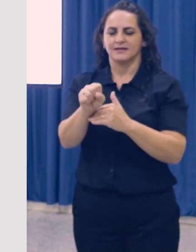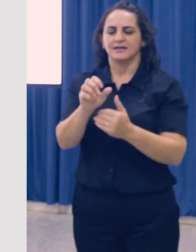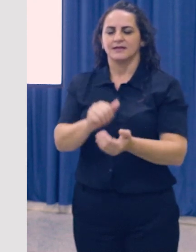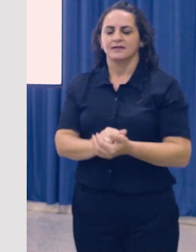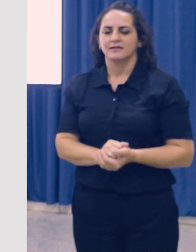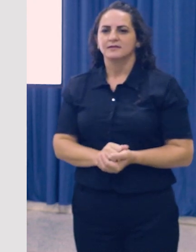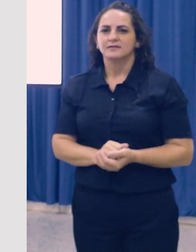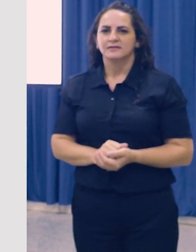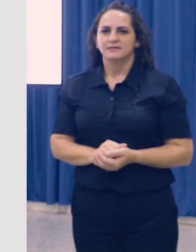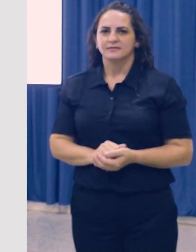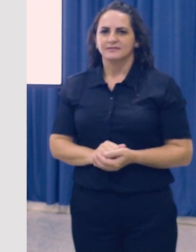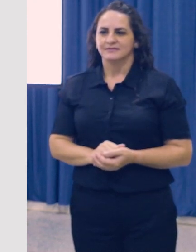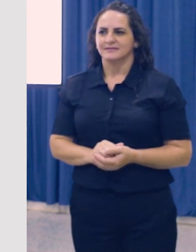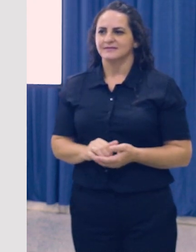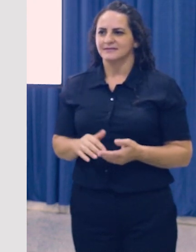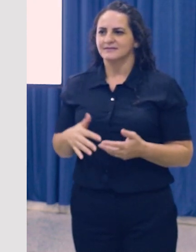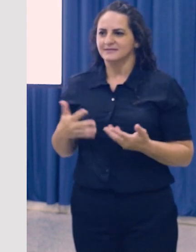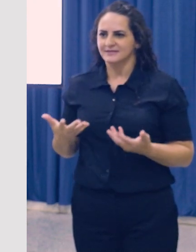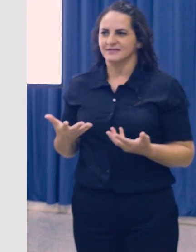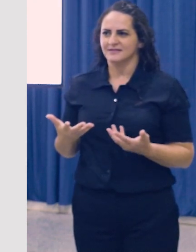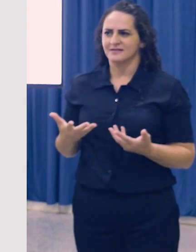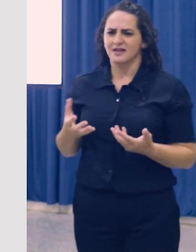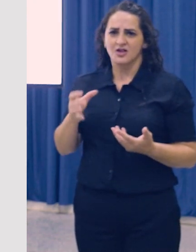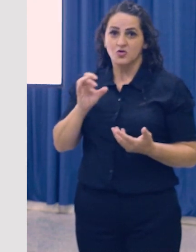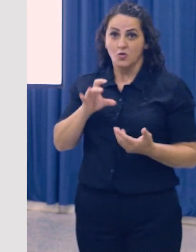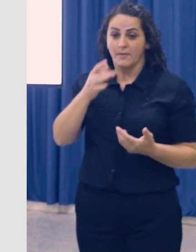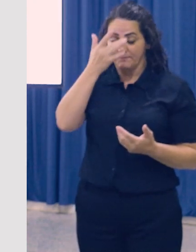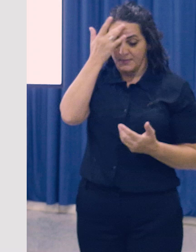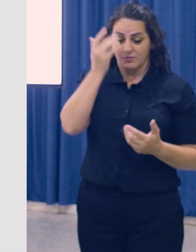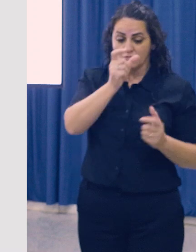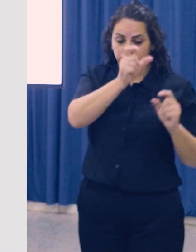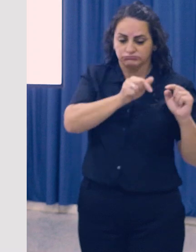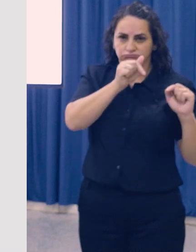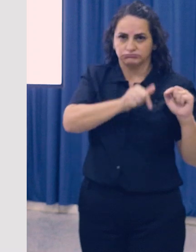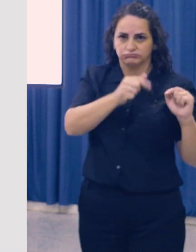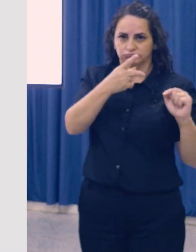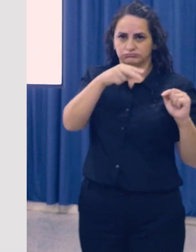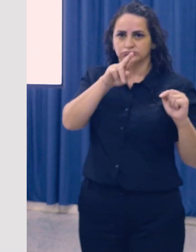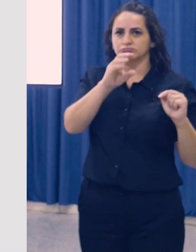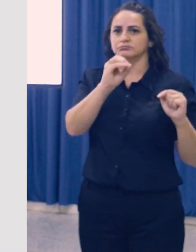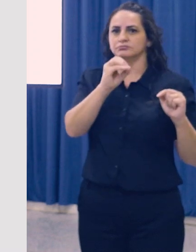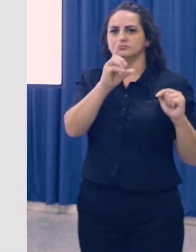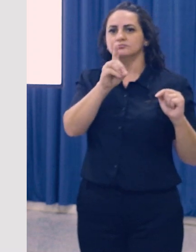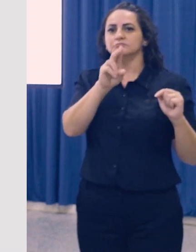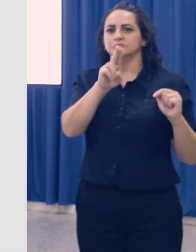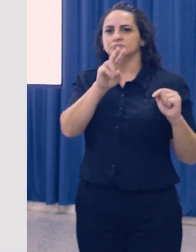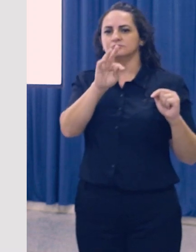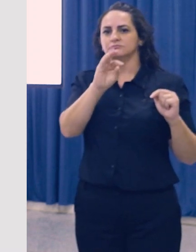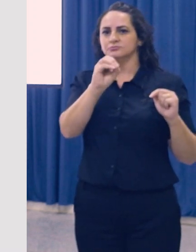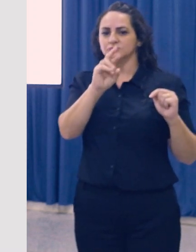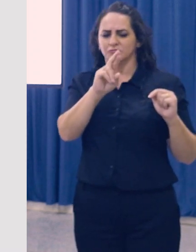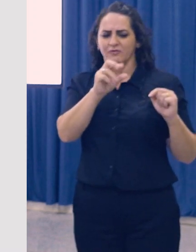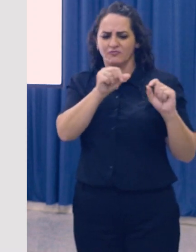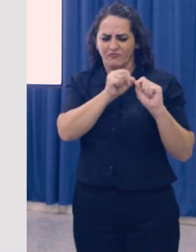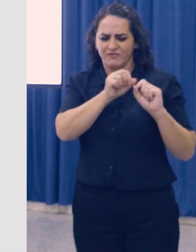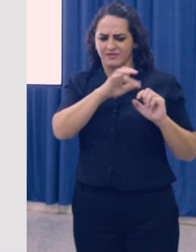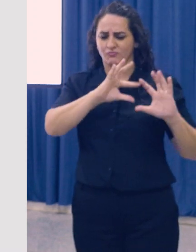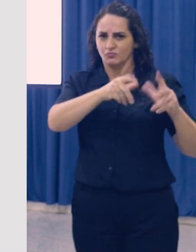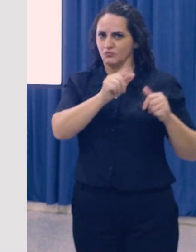que preferencialmente não seja o produtor que faça isso, mas caso tenha que ser, ele consiga fazer de uma maneira mais fácil,